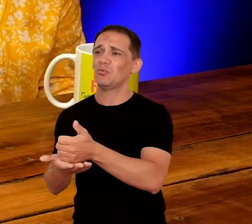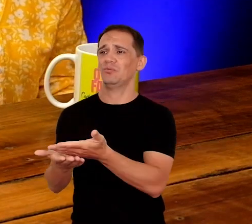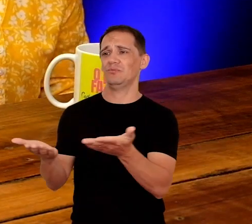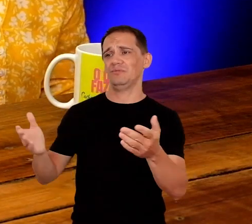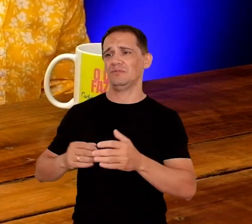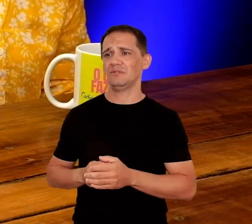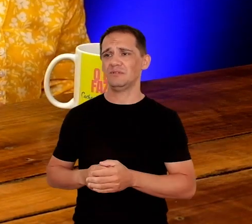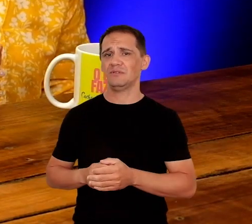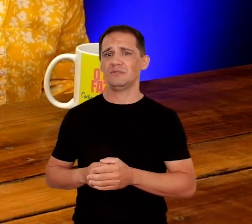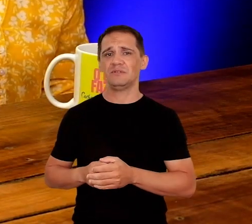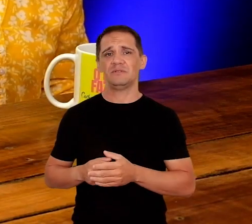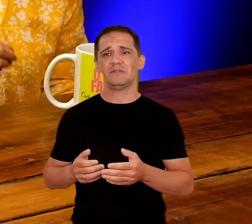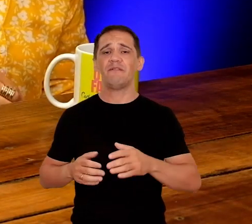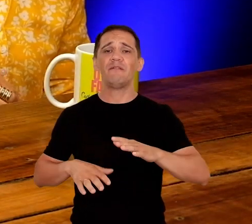médico,